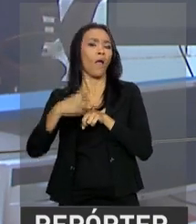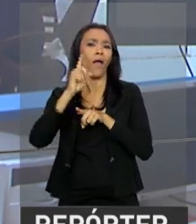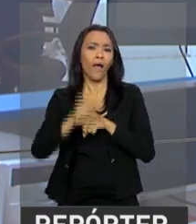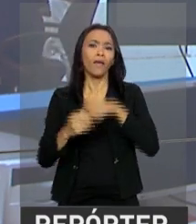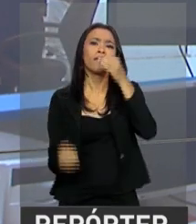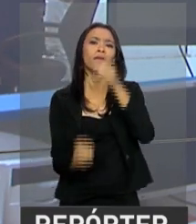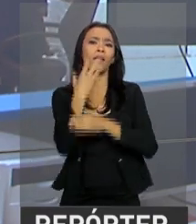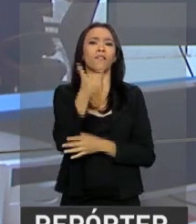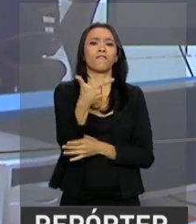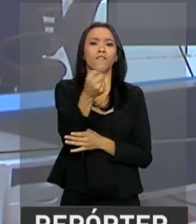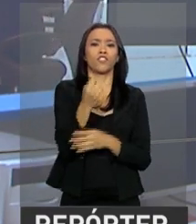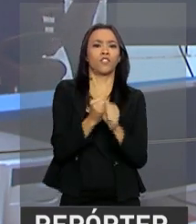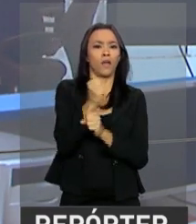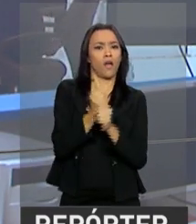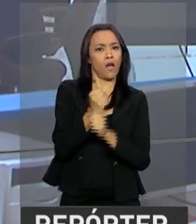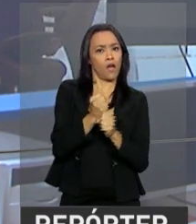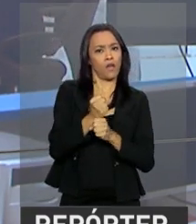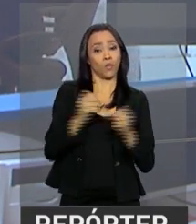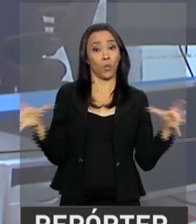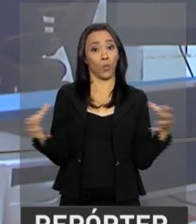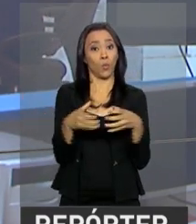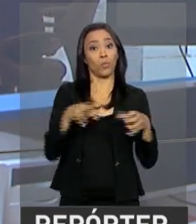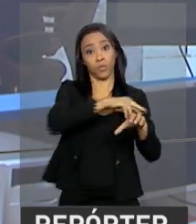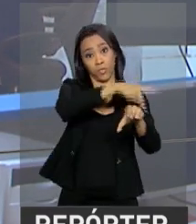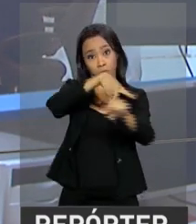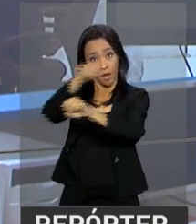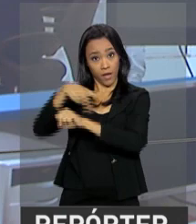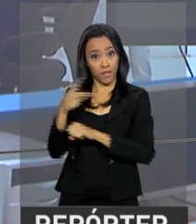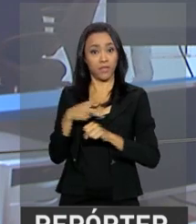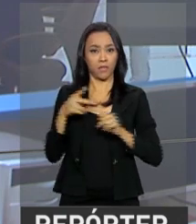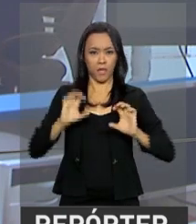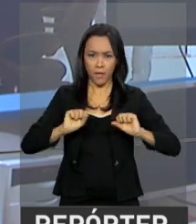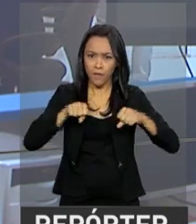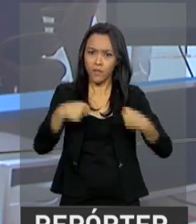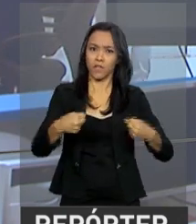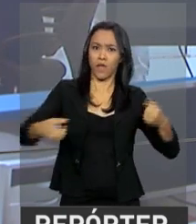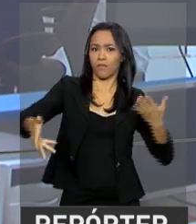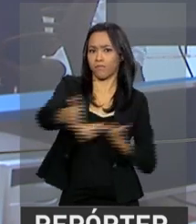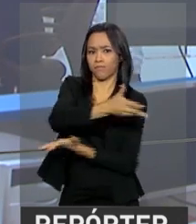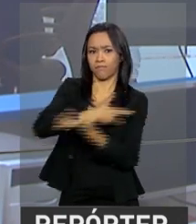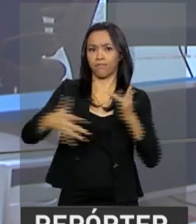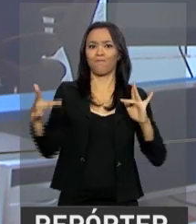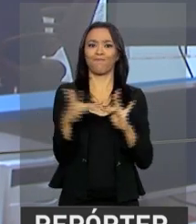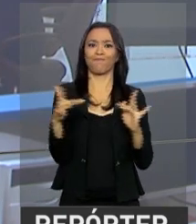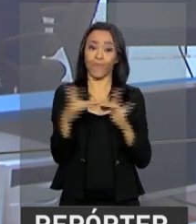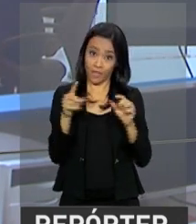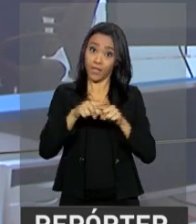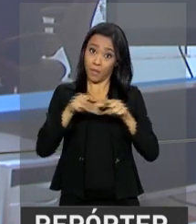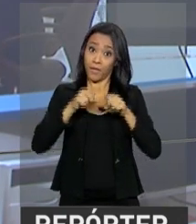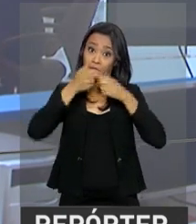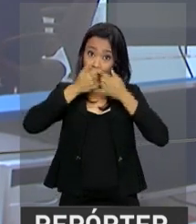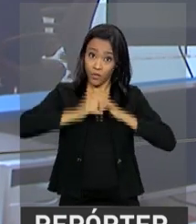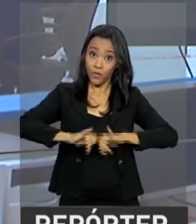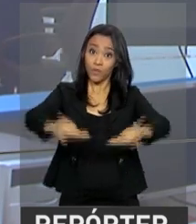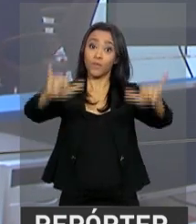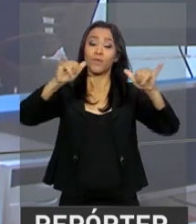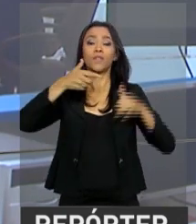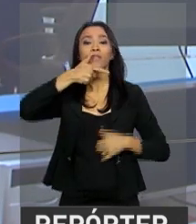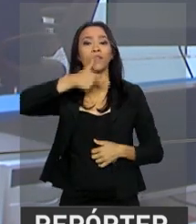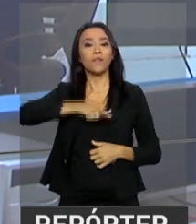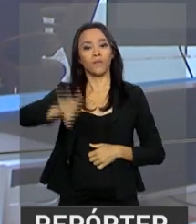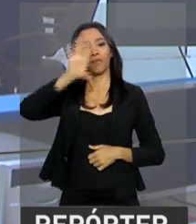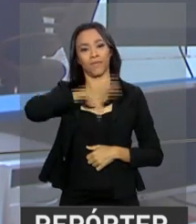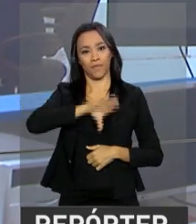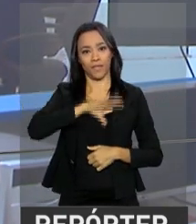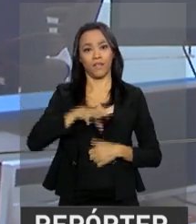criada há 20 anos para reforçar os laços Entre esses países além de divulgar a língua vamos conversar com o